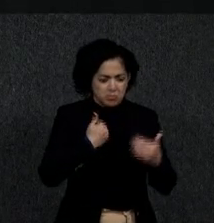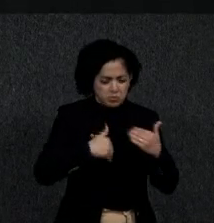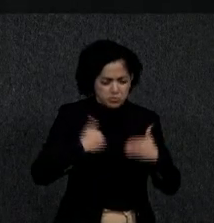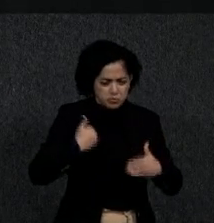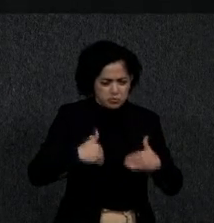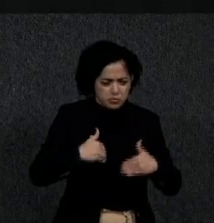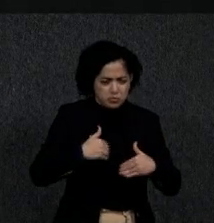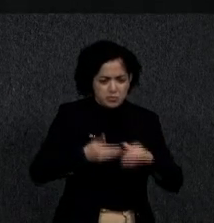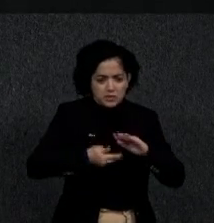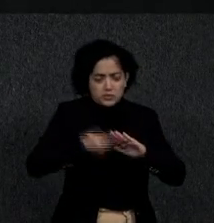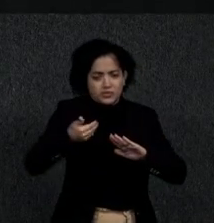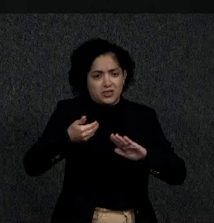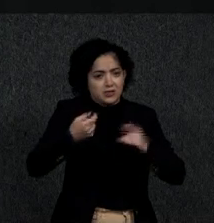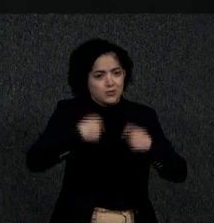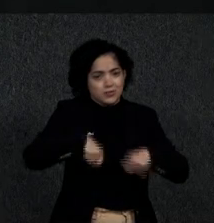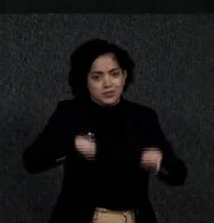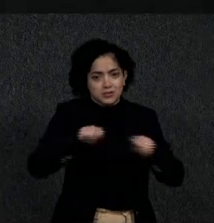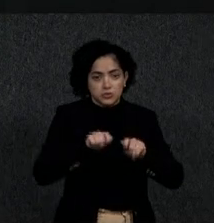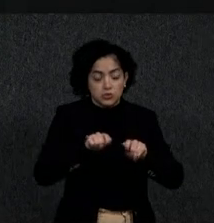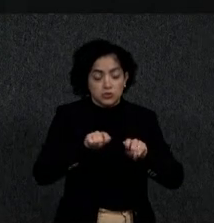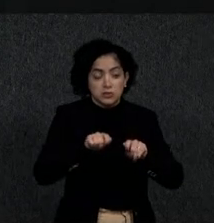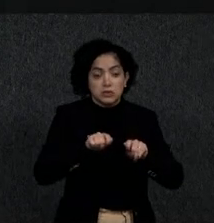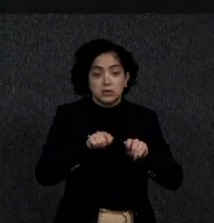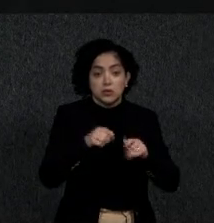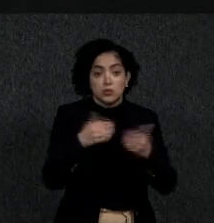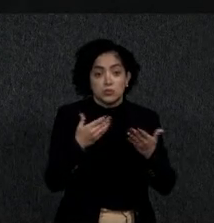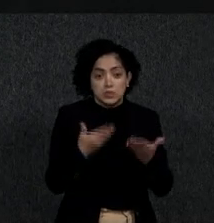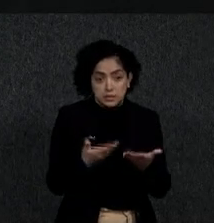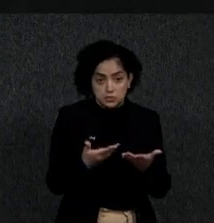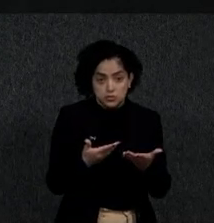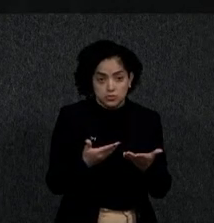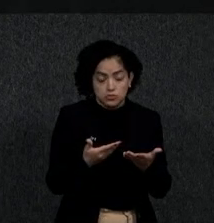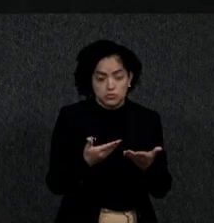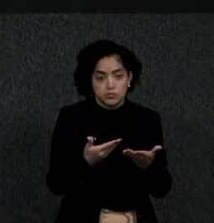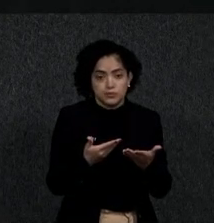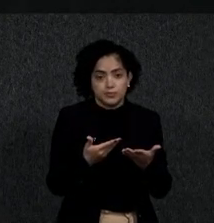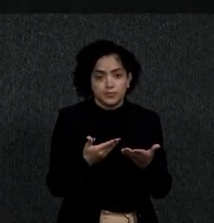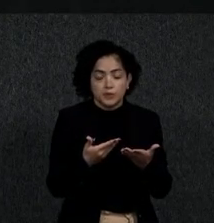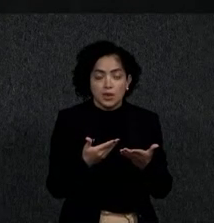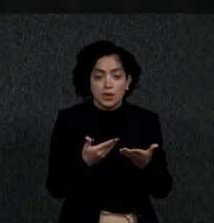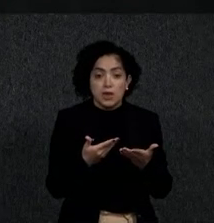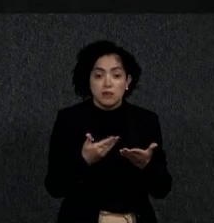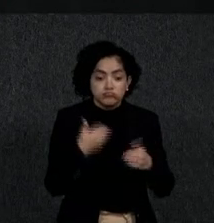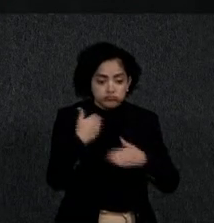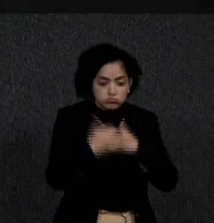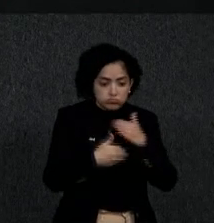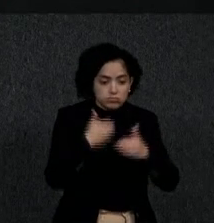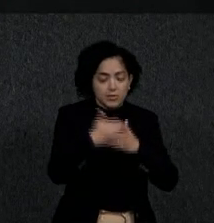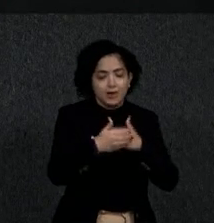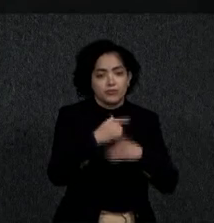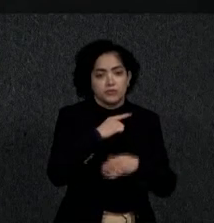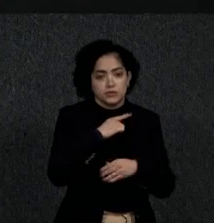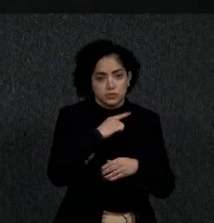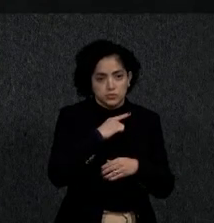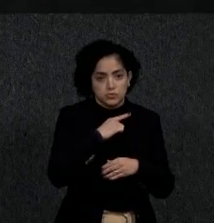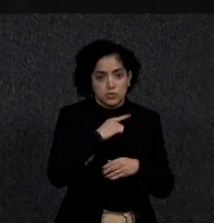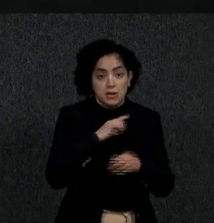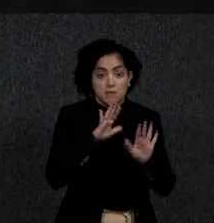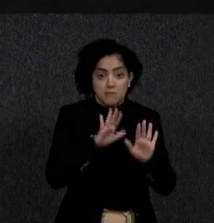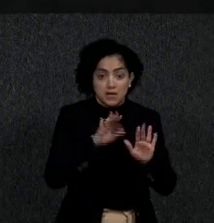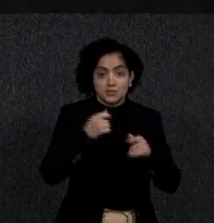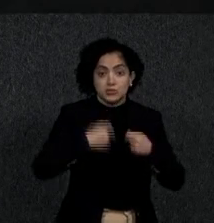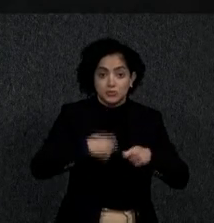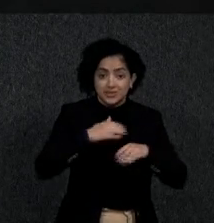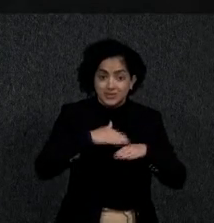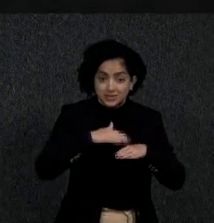pedindo, reivindicando, que tenha agilidade nisso aí, porque não é só o médico, é os exames também que